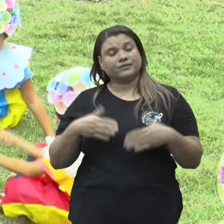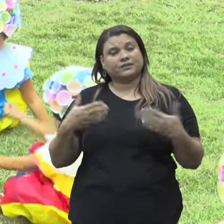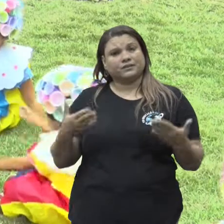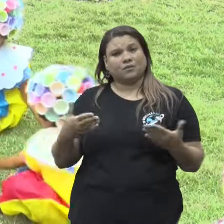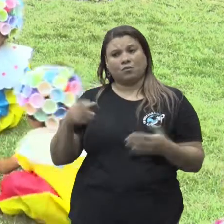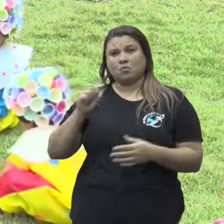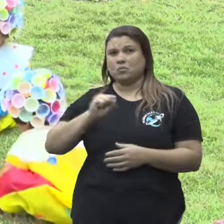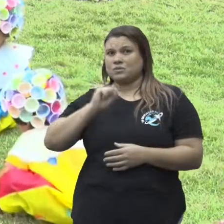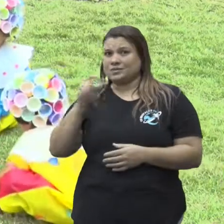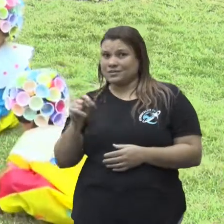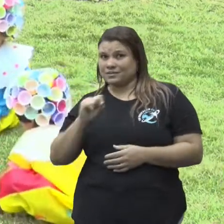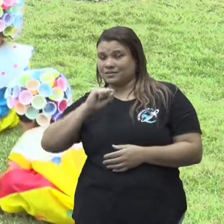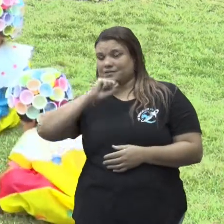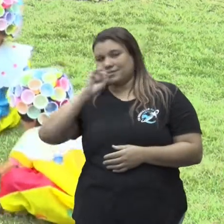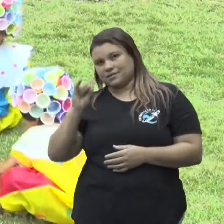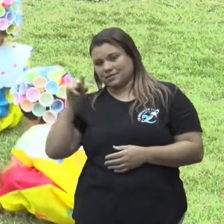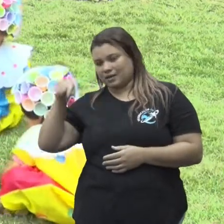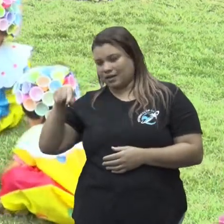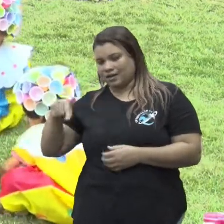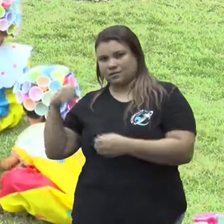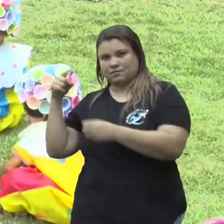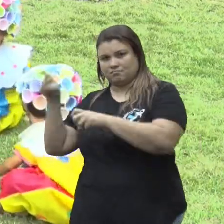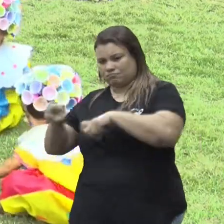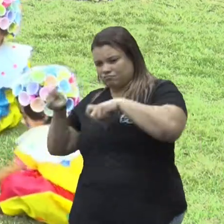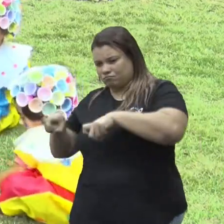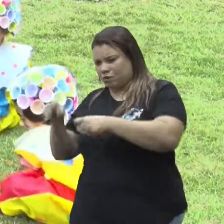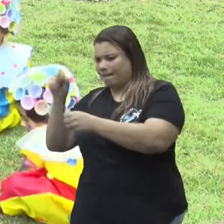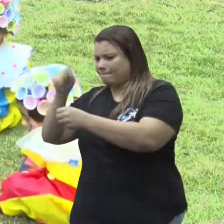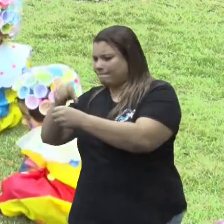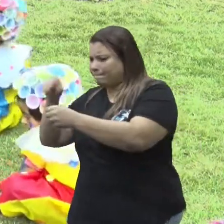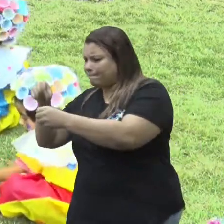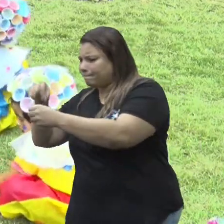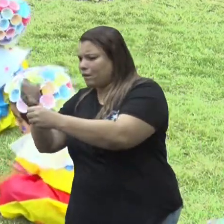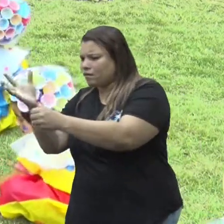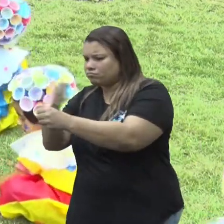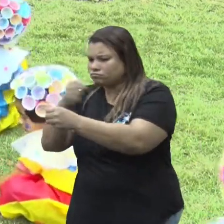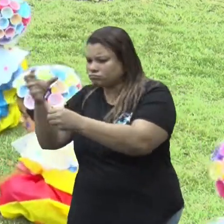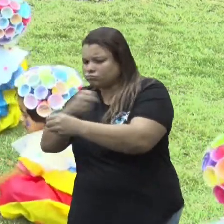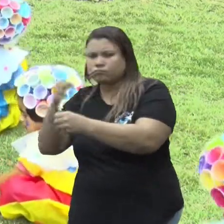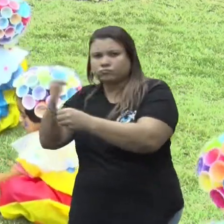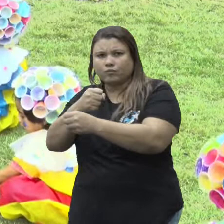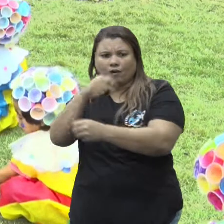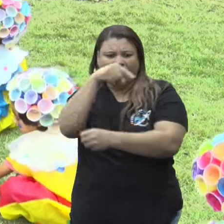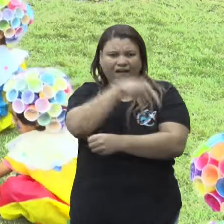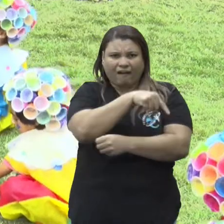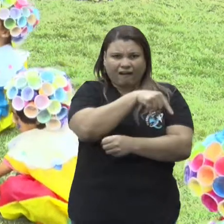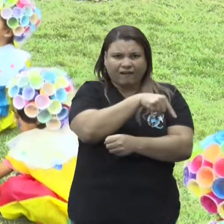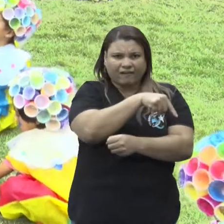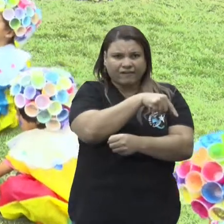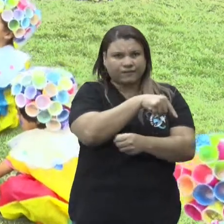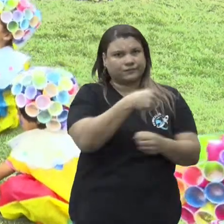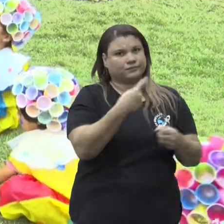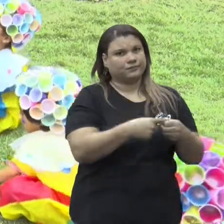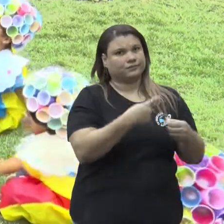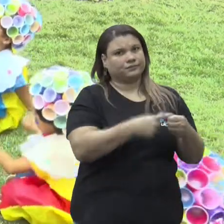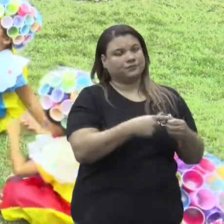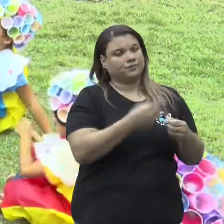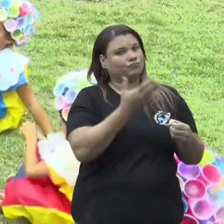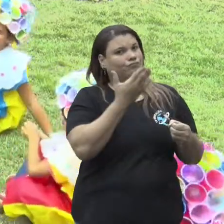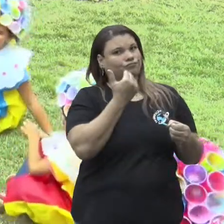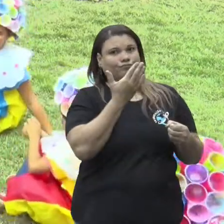o campo não planta, a cidade não janta. E aqui hoje está a turminha de 5 anos, que vai fazer uma das